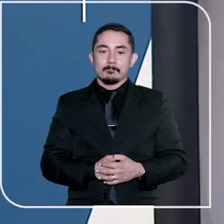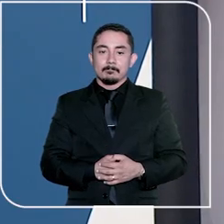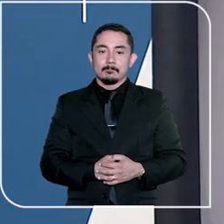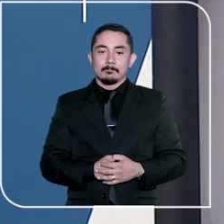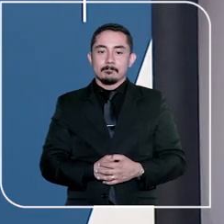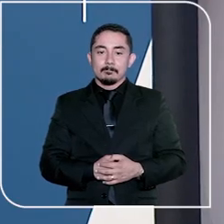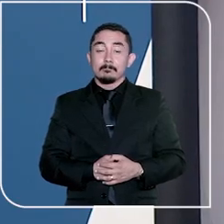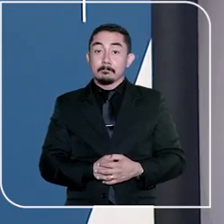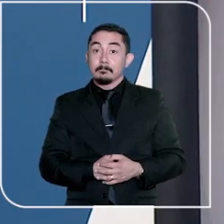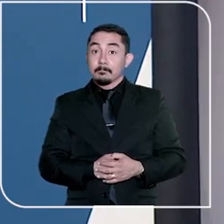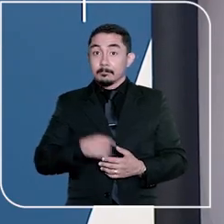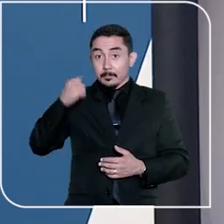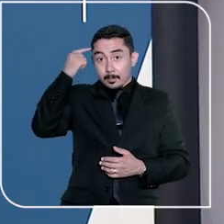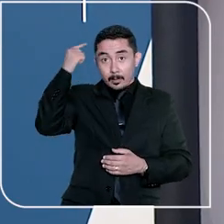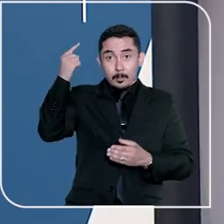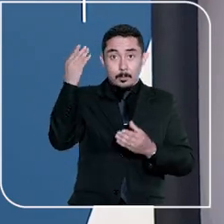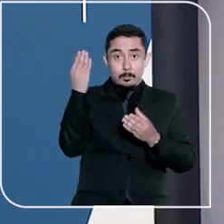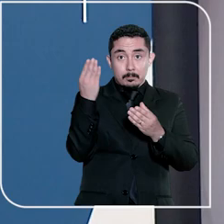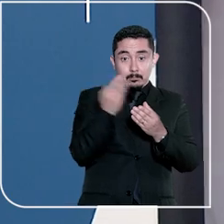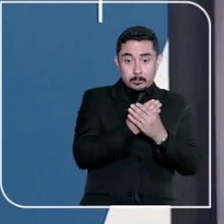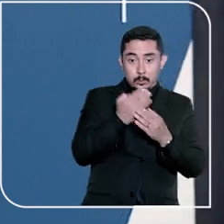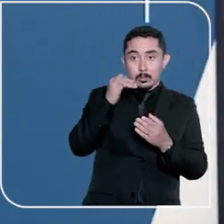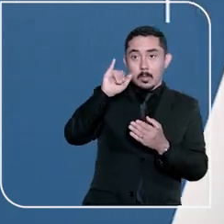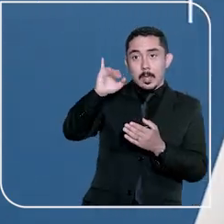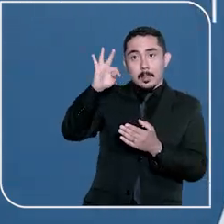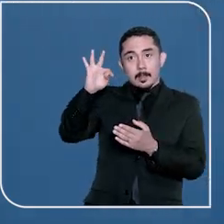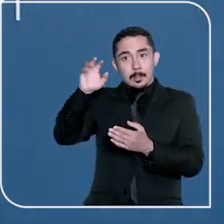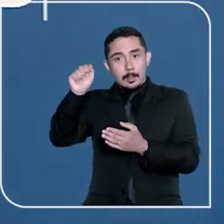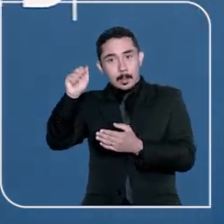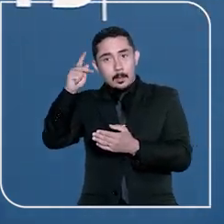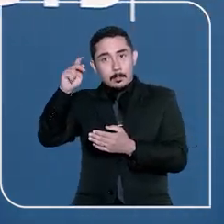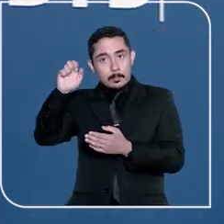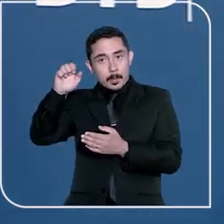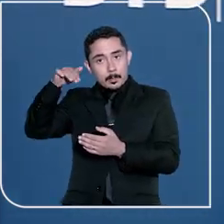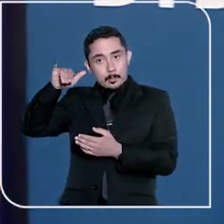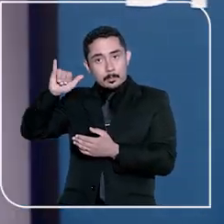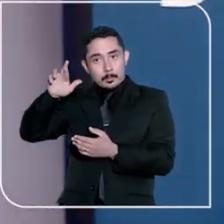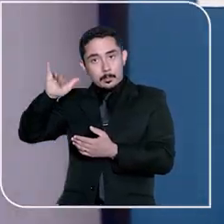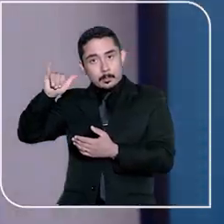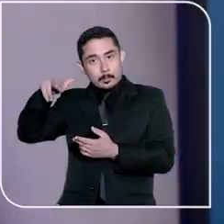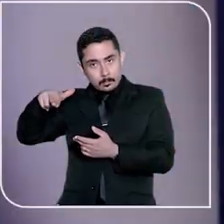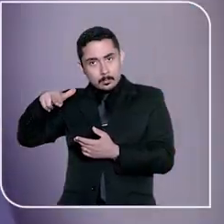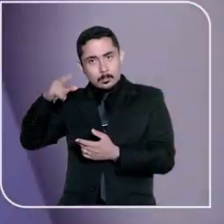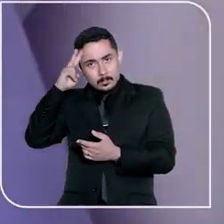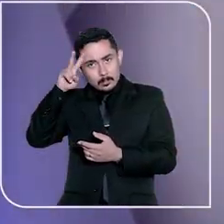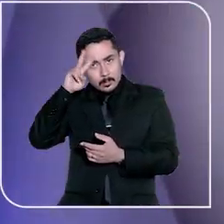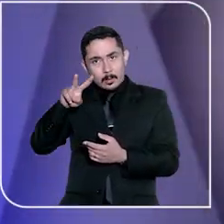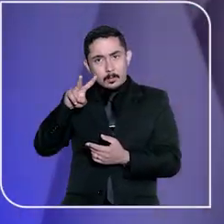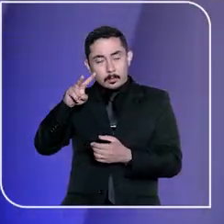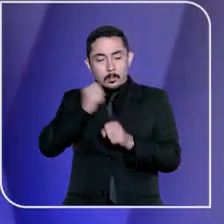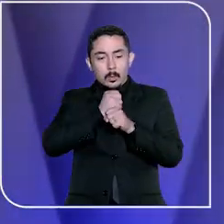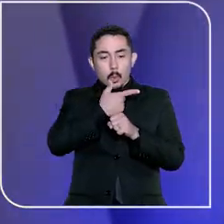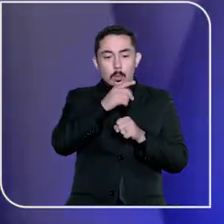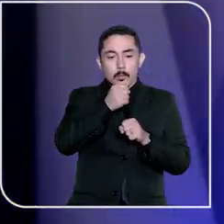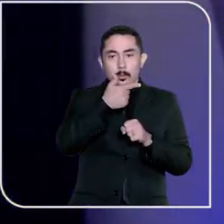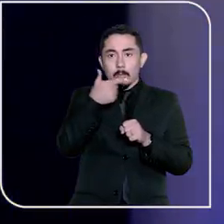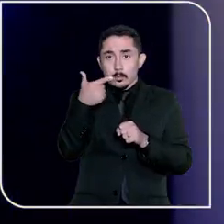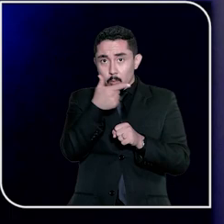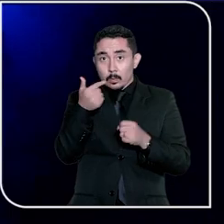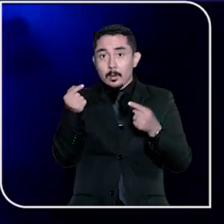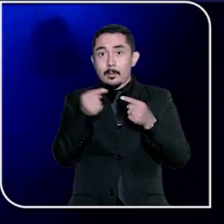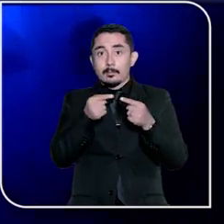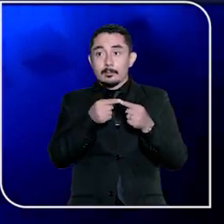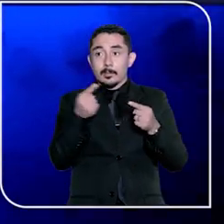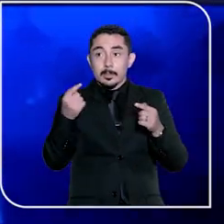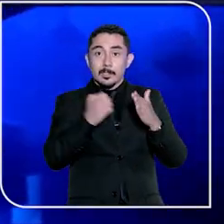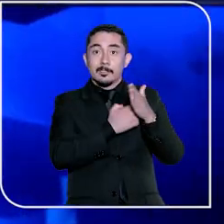Viação itapemerim Você se lembra do processo de falência que desde 2022 envolve a